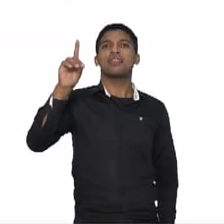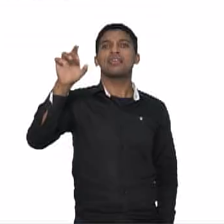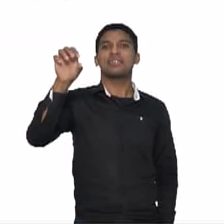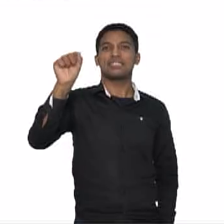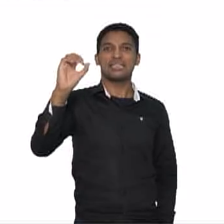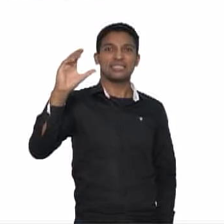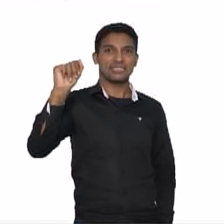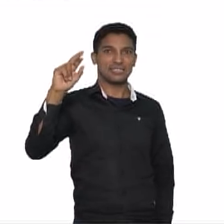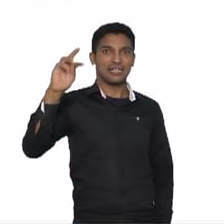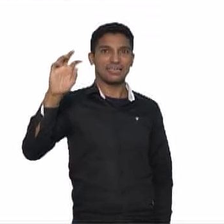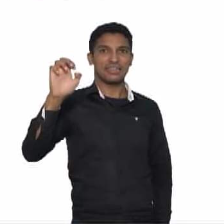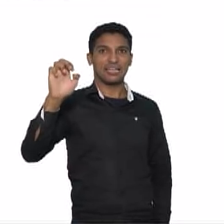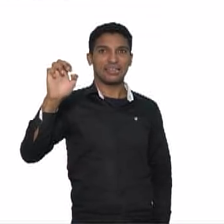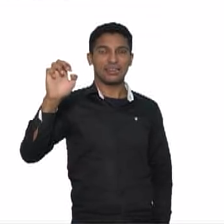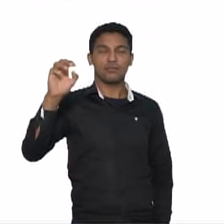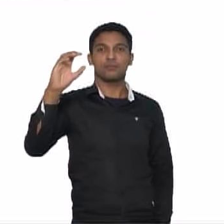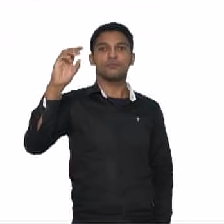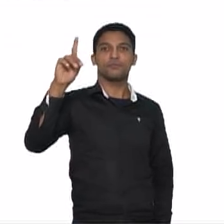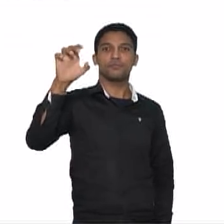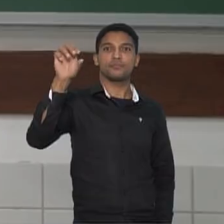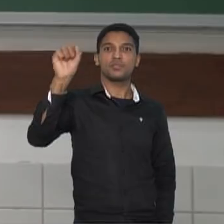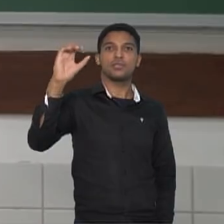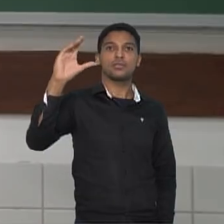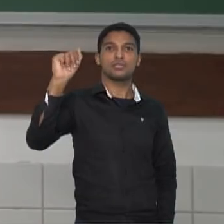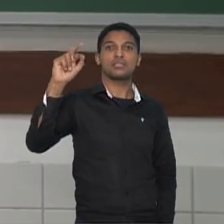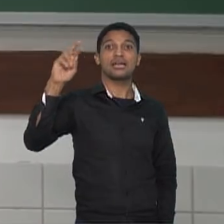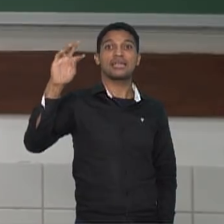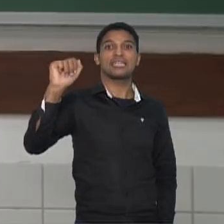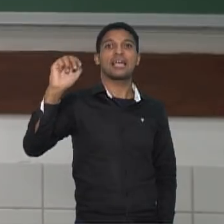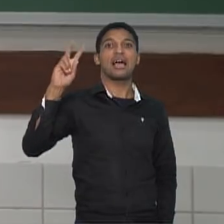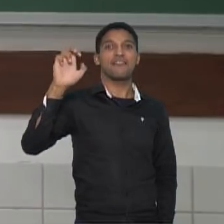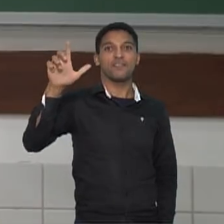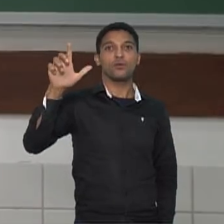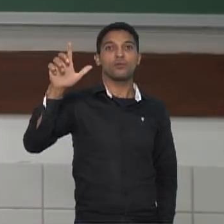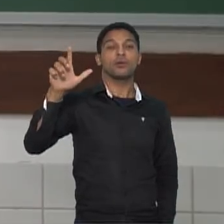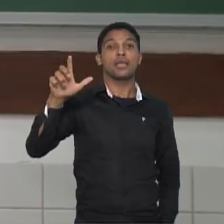de o objeto ser produzido. Então, guardem esse terminho,